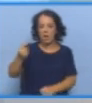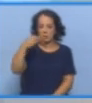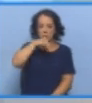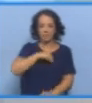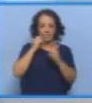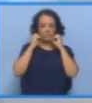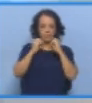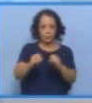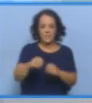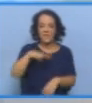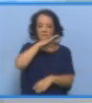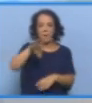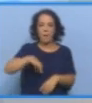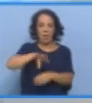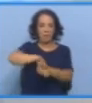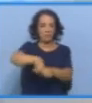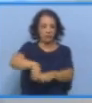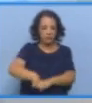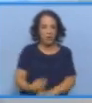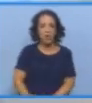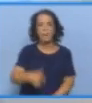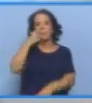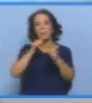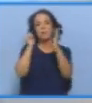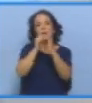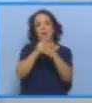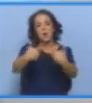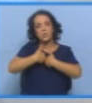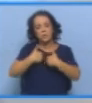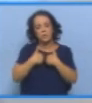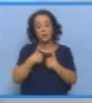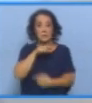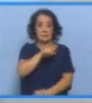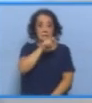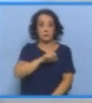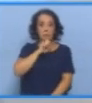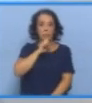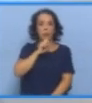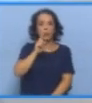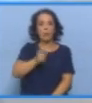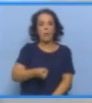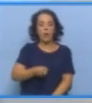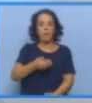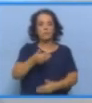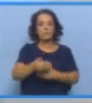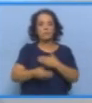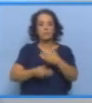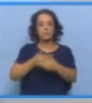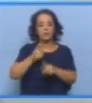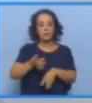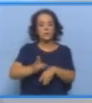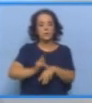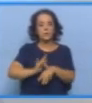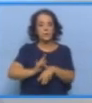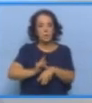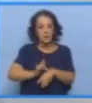famílias destroçadas, com gente que lhe batia à porta. Ele começou então aí a abrir a porta e a tornar-se sensível aos